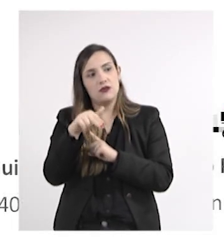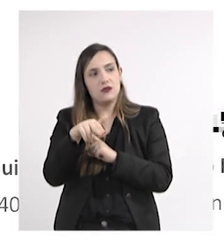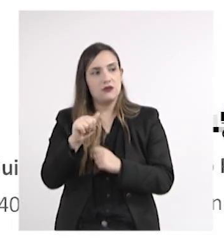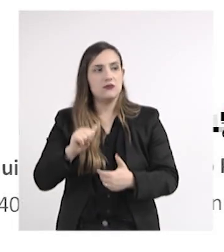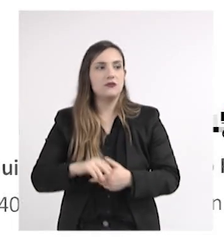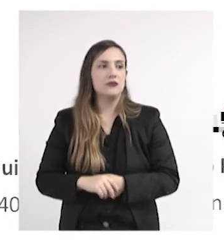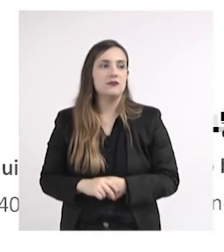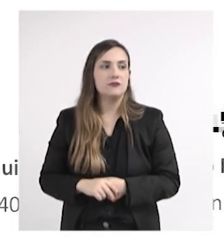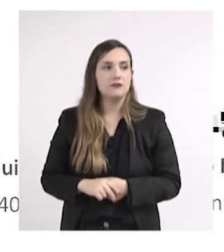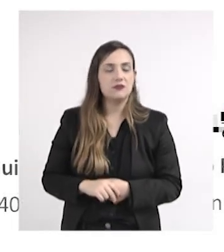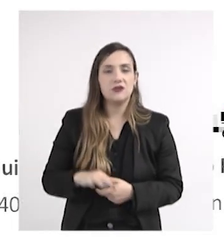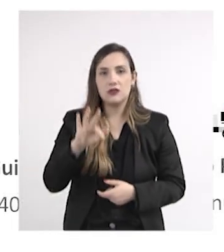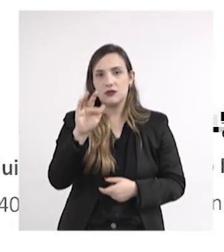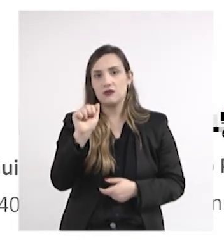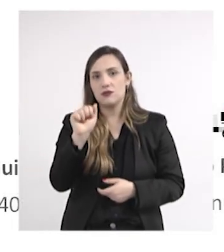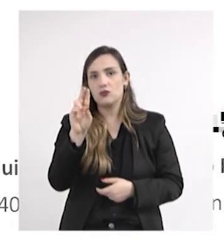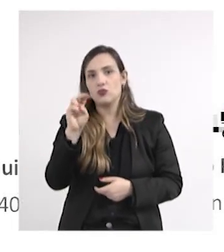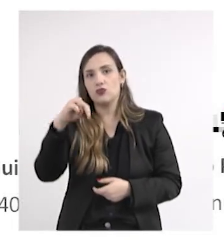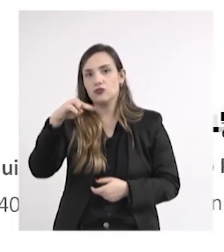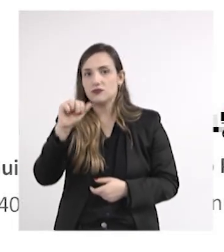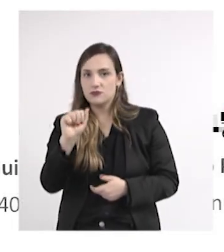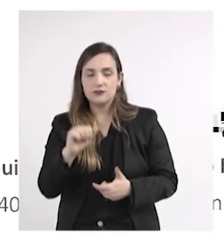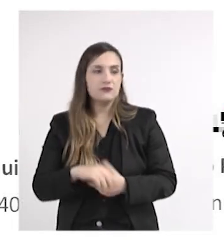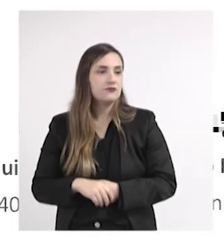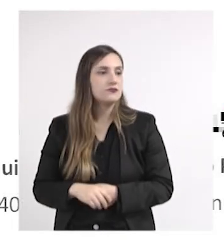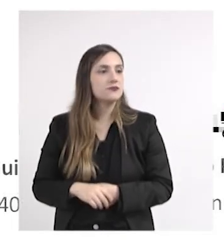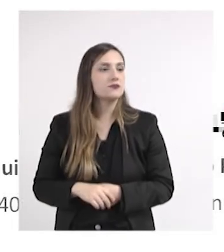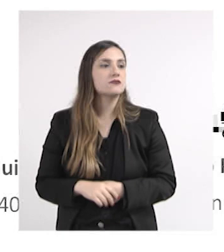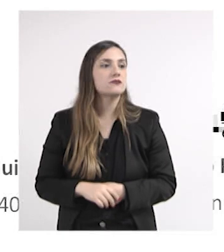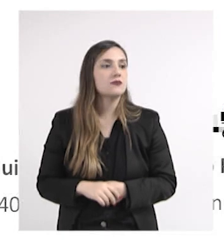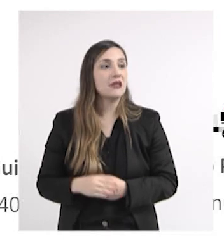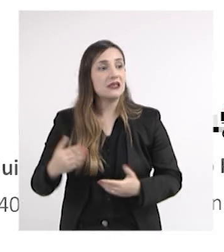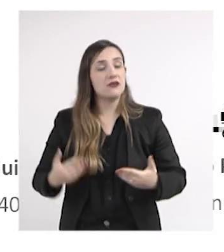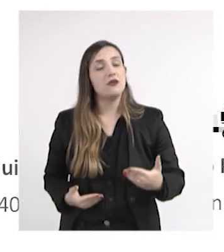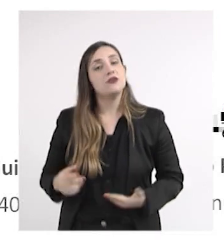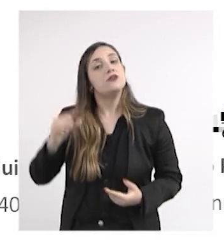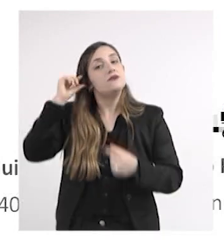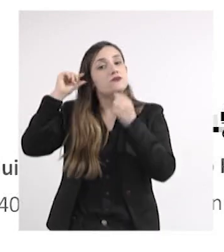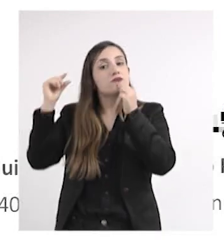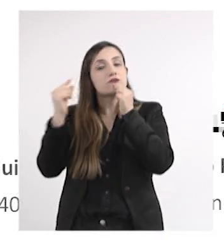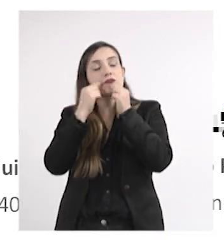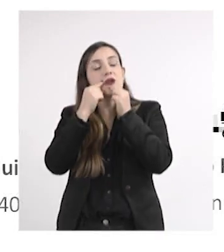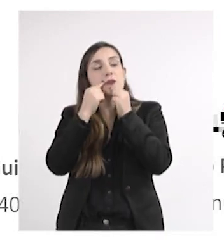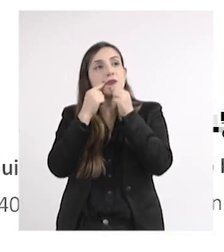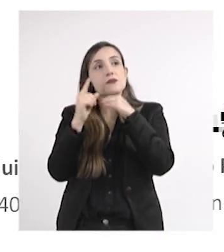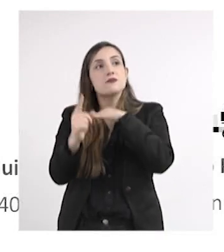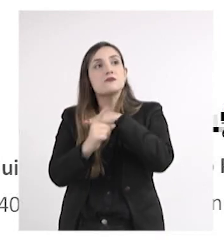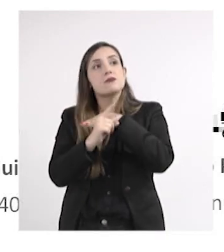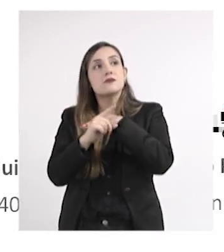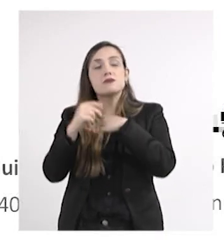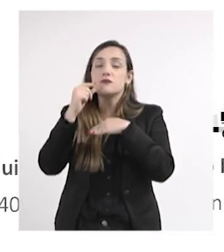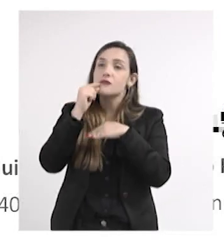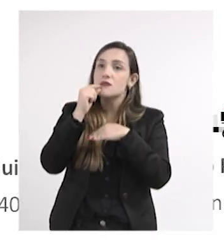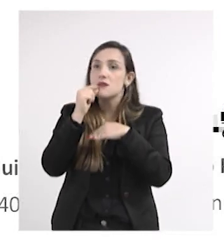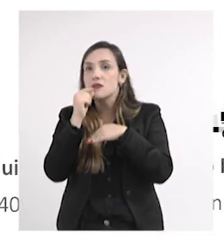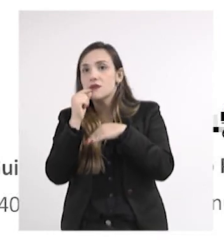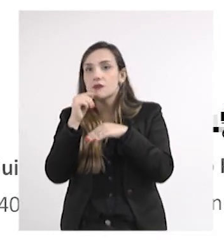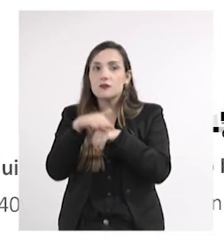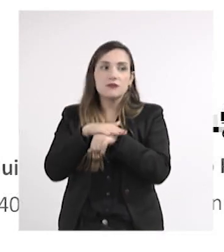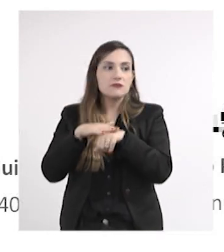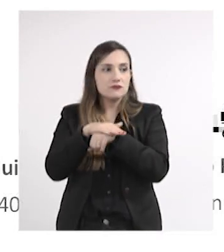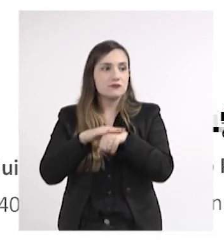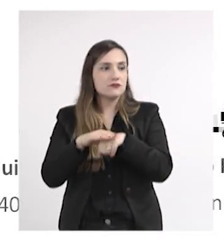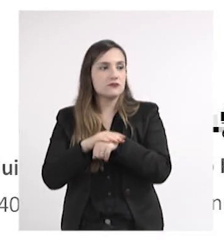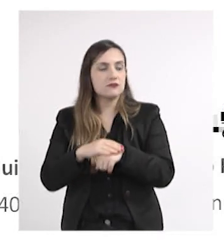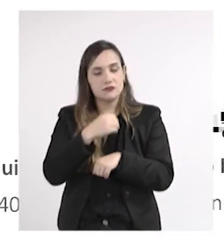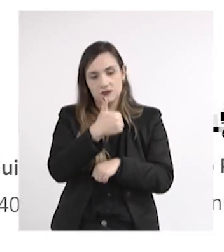natureza. Os serviços de operação e atendimento ao usuário englobam um centro de controle operacional, 100%